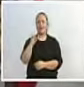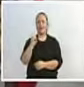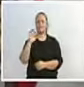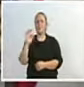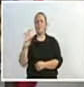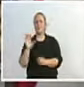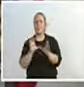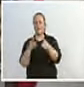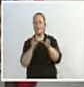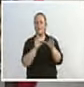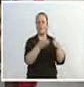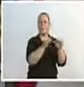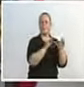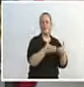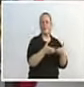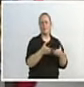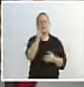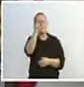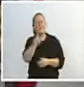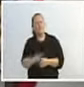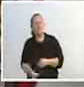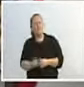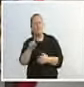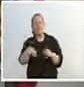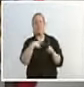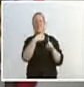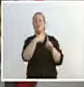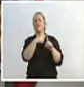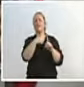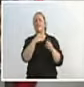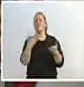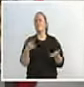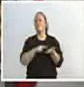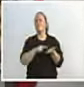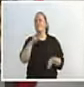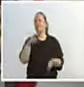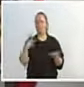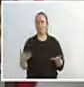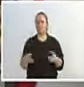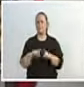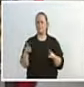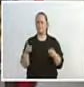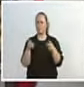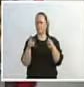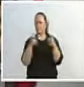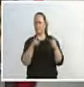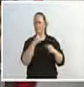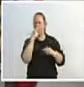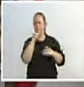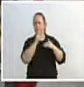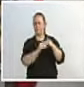comunidades? Alguém está se beneficiando. E, gradativamente, nós temos visto as coisas acontecerem de forma pior.